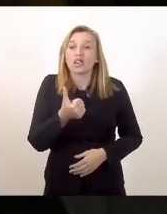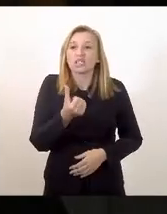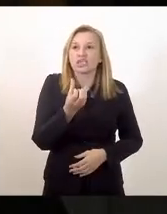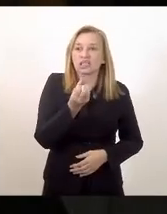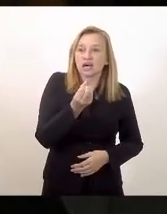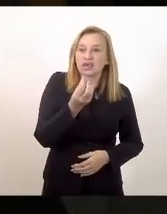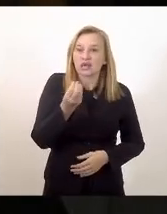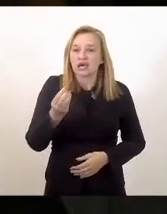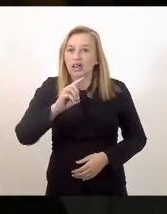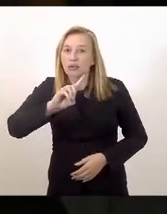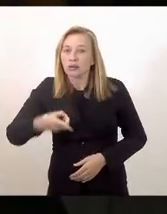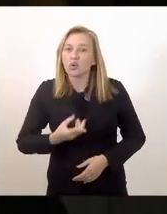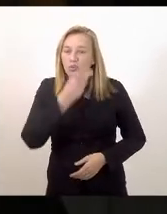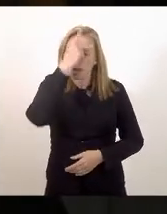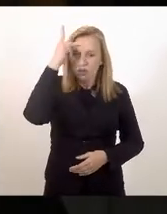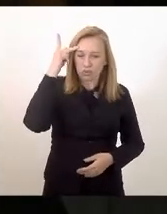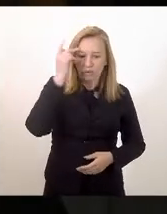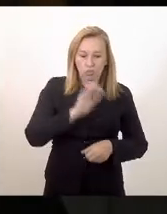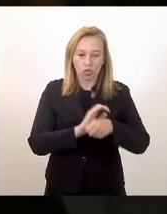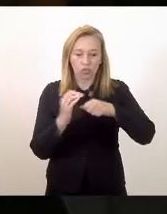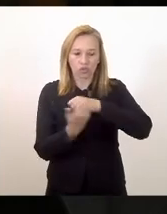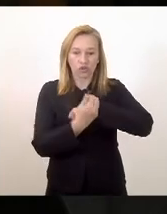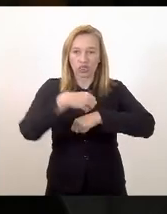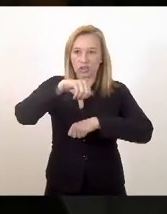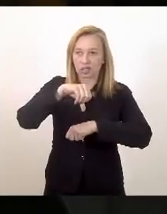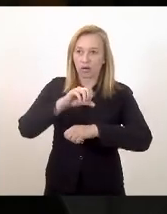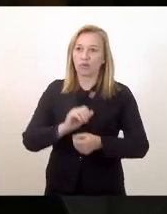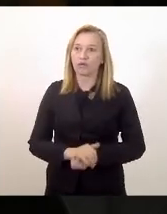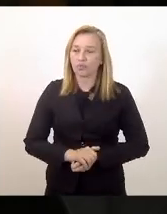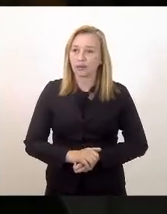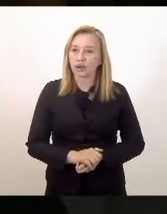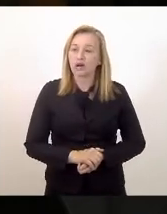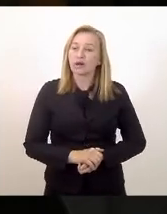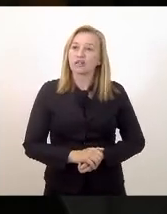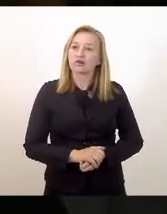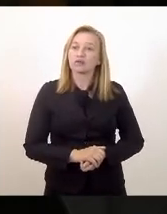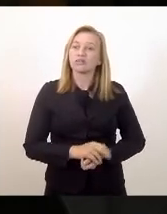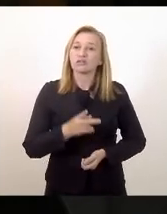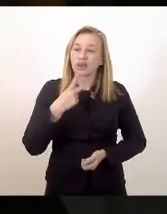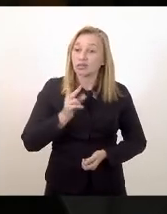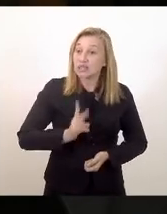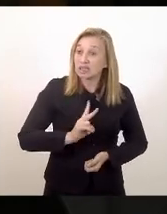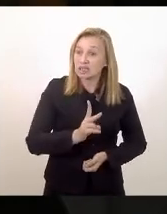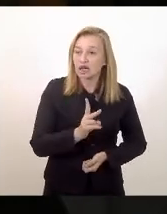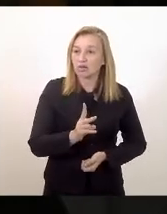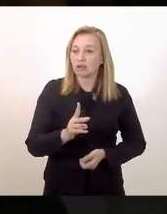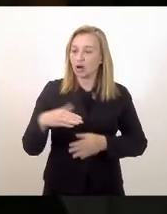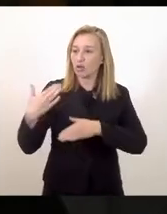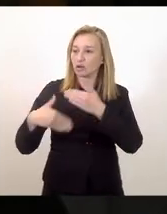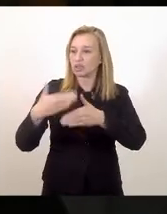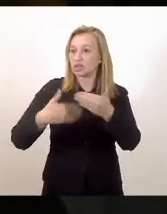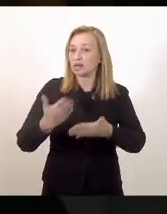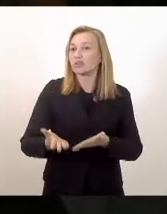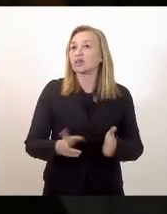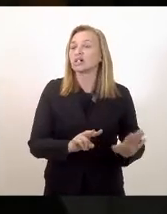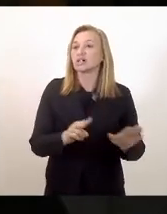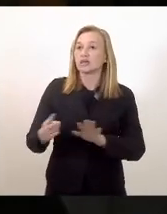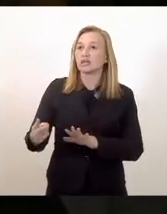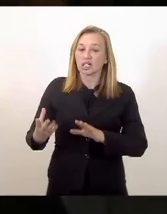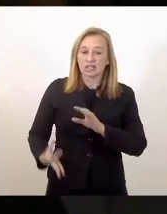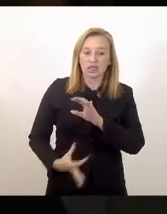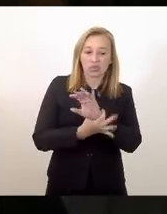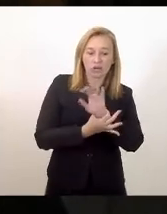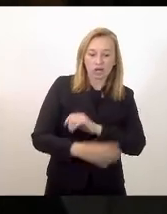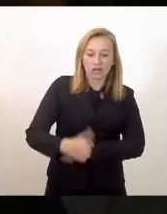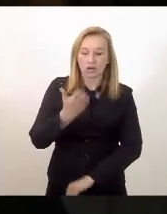mil pessoas pela Covid-19. O direito à moradia, tratamos desse tema ao longo desta semana toda. O direito à segurança